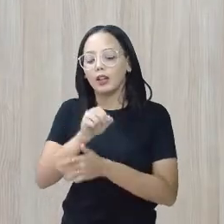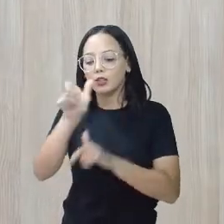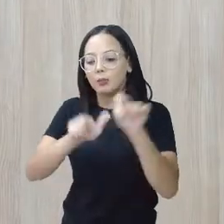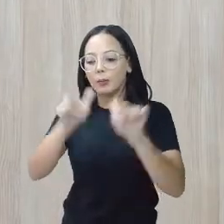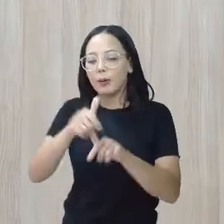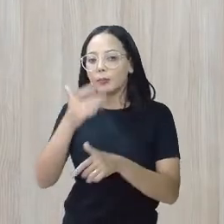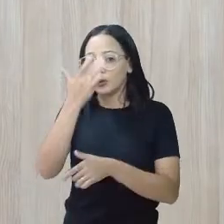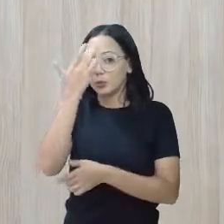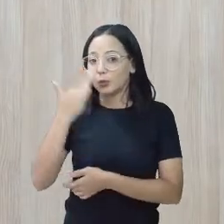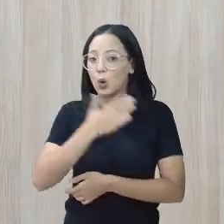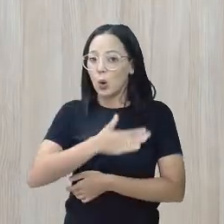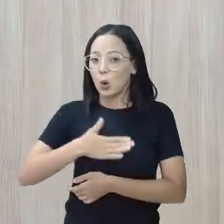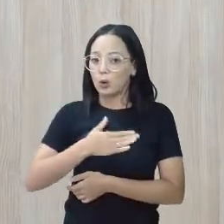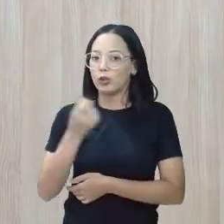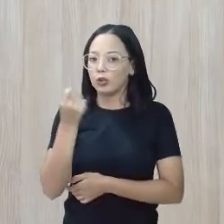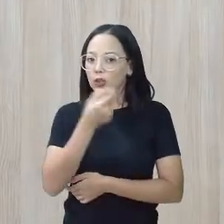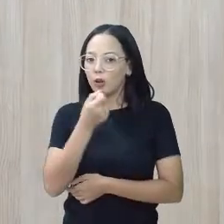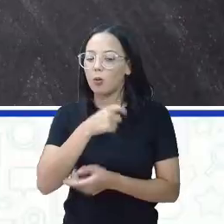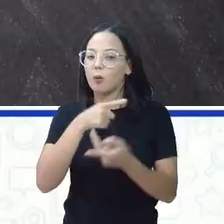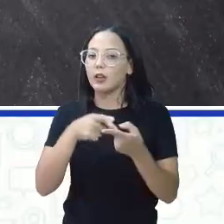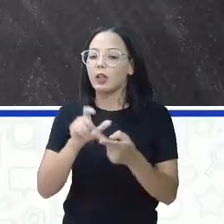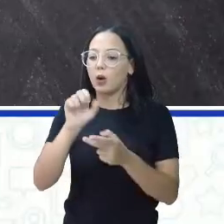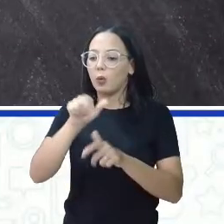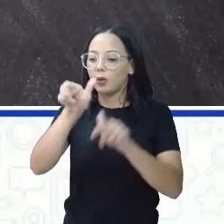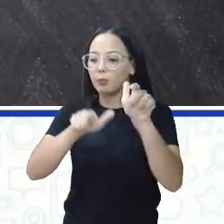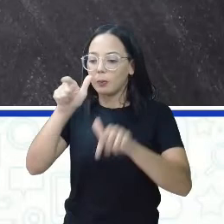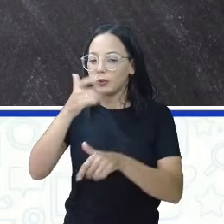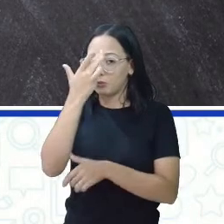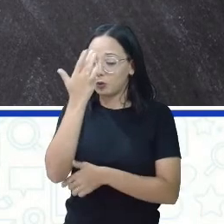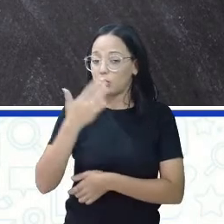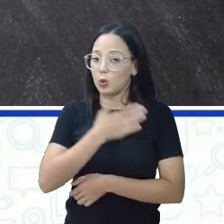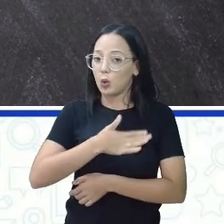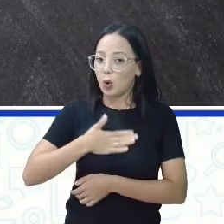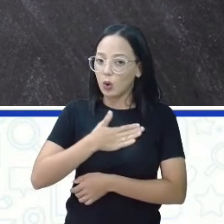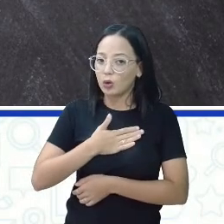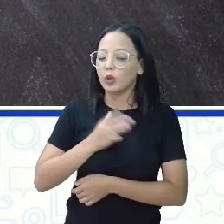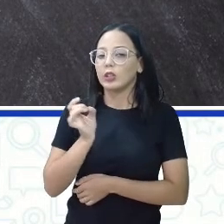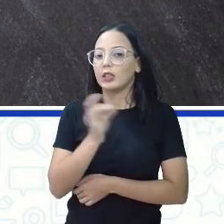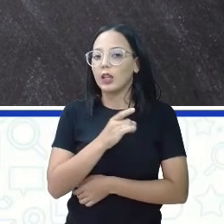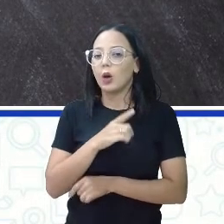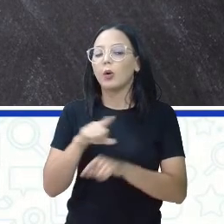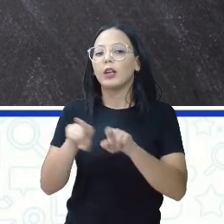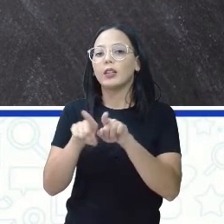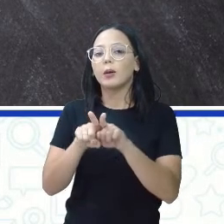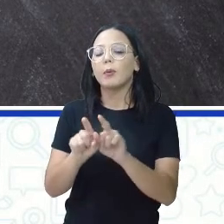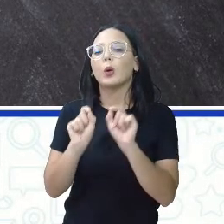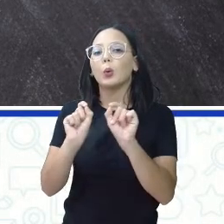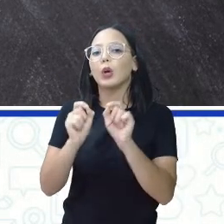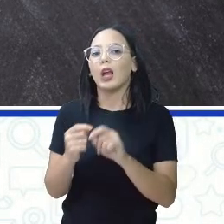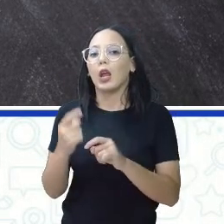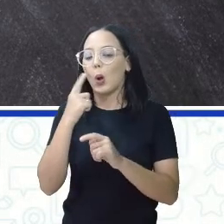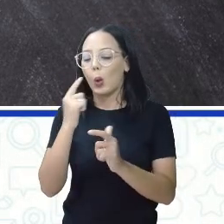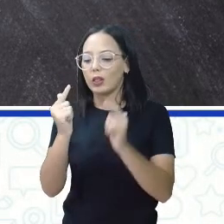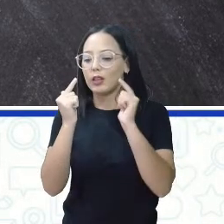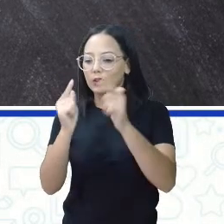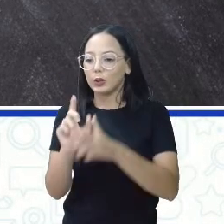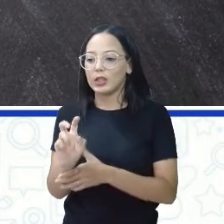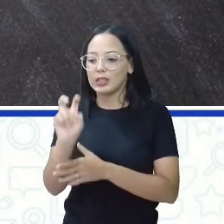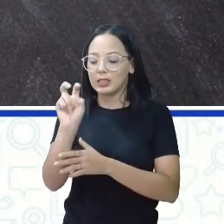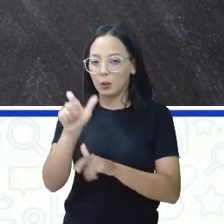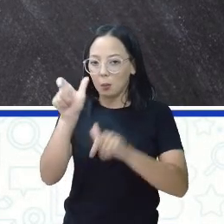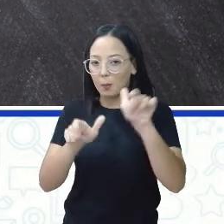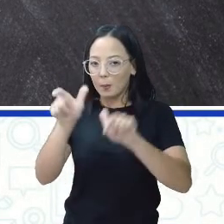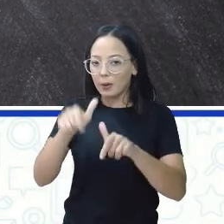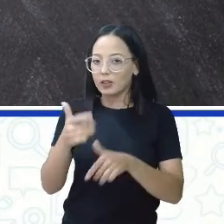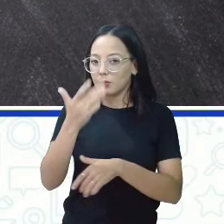gostam de comédia, 8 pessoas gostam de terror, suspense e de aventura são 5 pessoas, tá certo? Essa